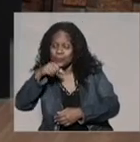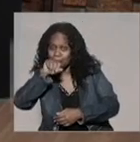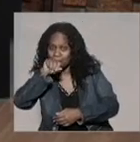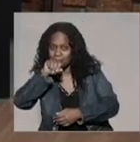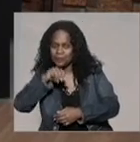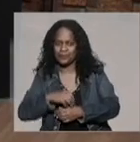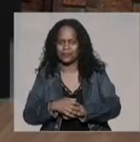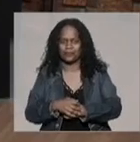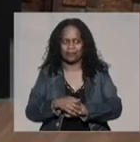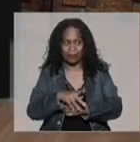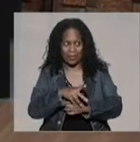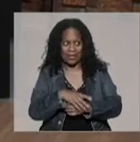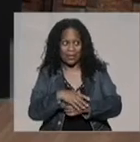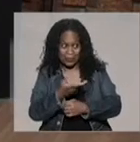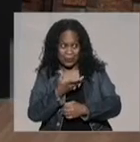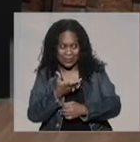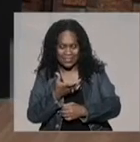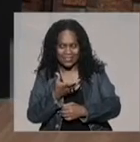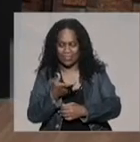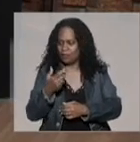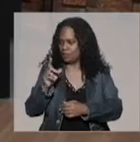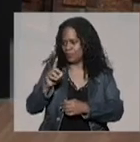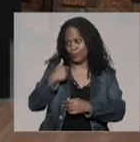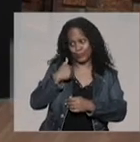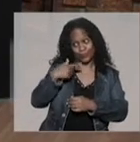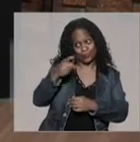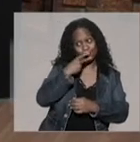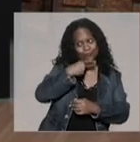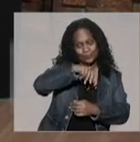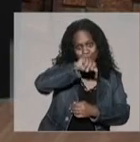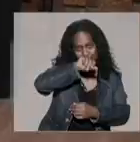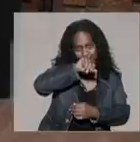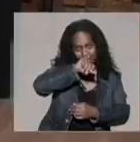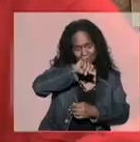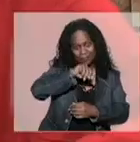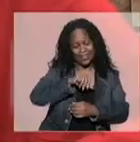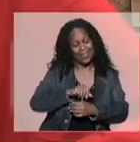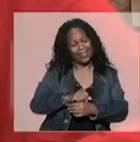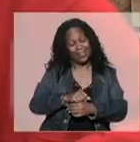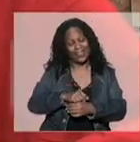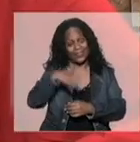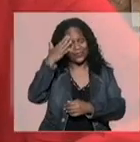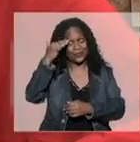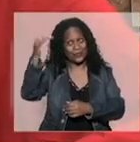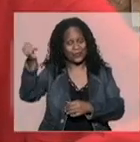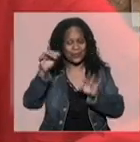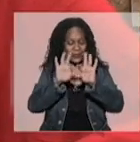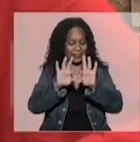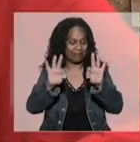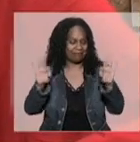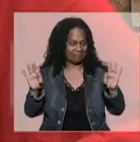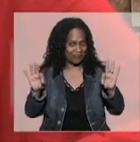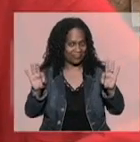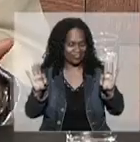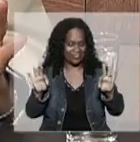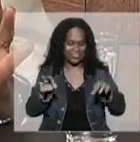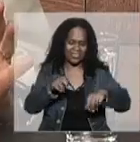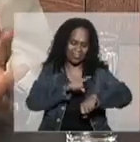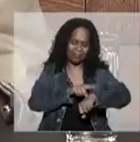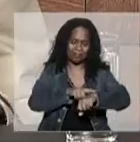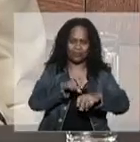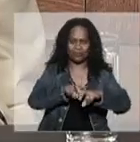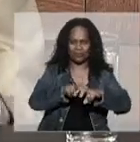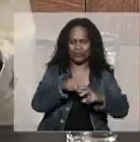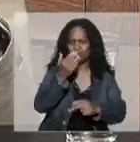né? Ela topou? Não, ela falou, vou falar com seu pai. Famosa frase, vou falar com seu pai. Aí na mesa de